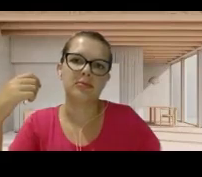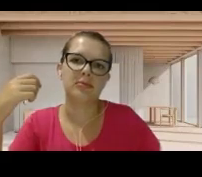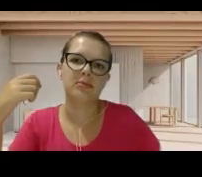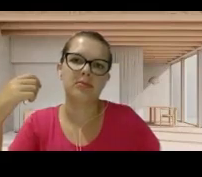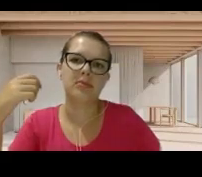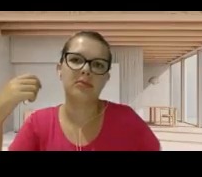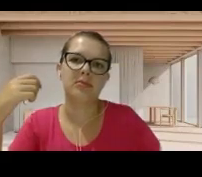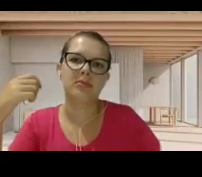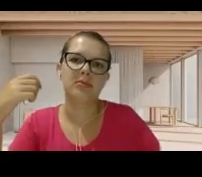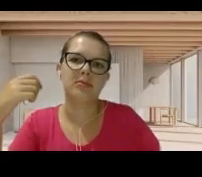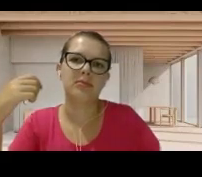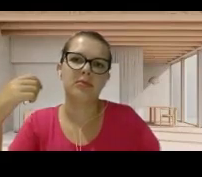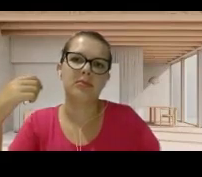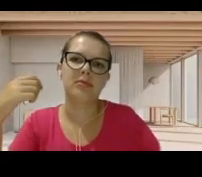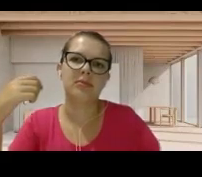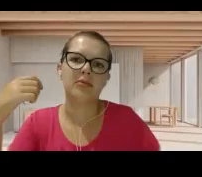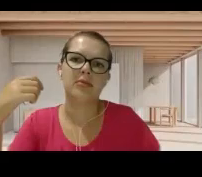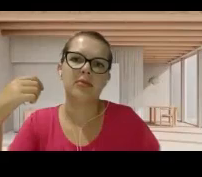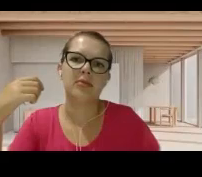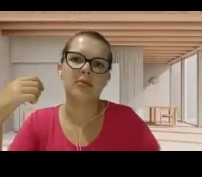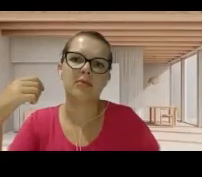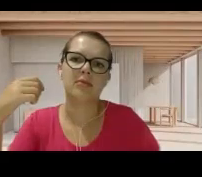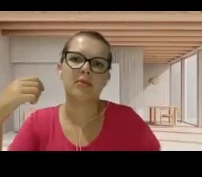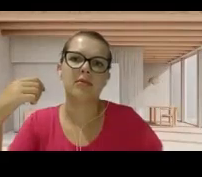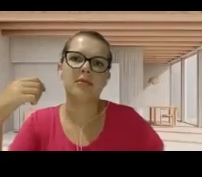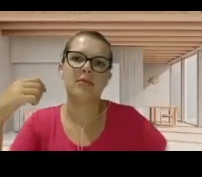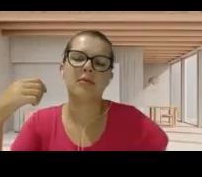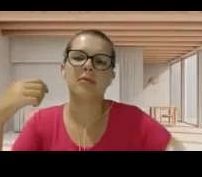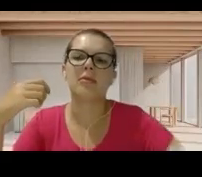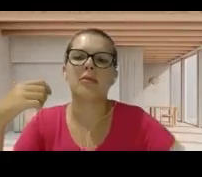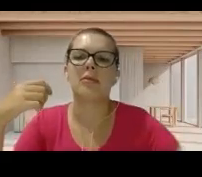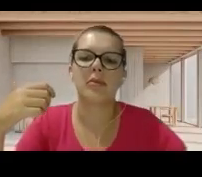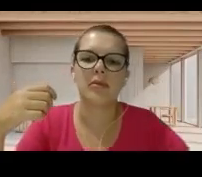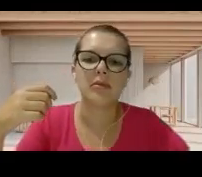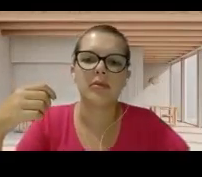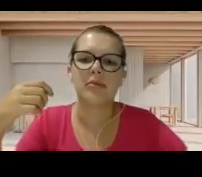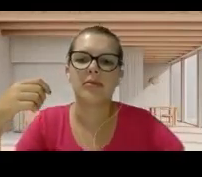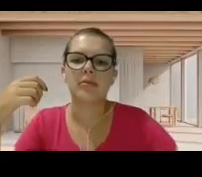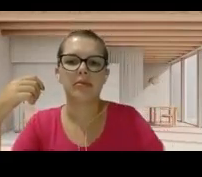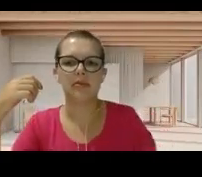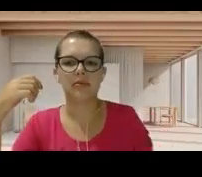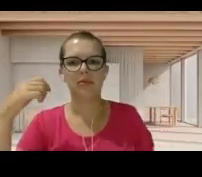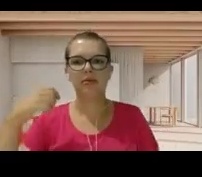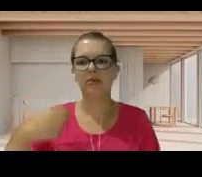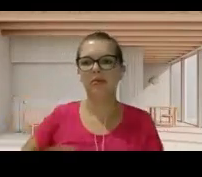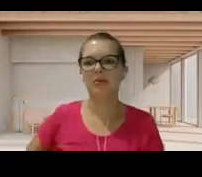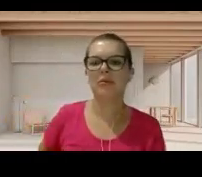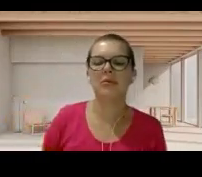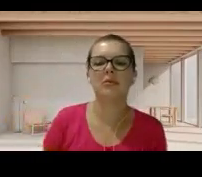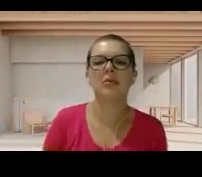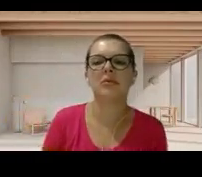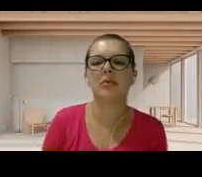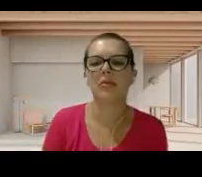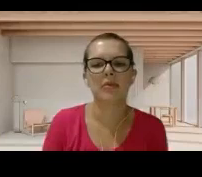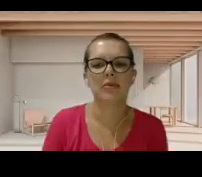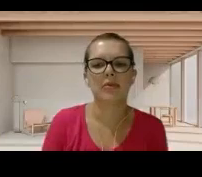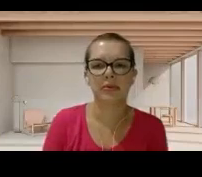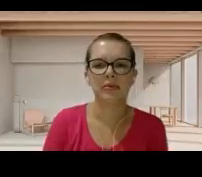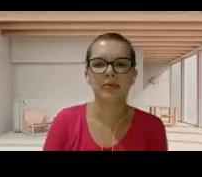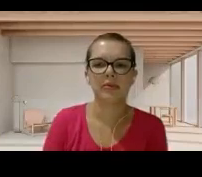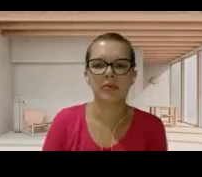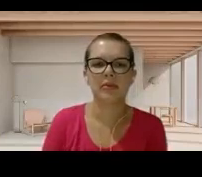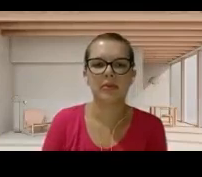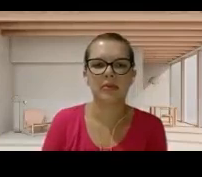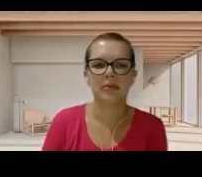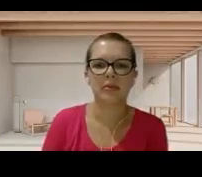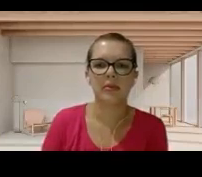o Taipu não tem chapa de concreto, é o próprio pilar que vai fazendo isso, mas é do tipo, né? E tem